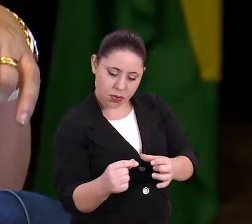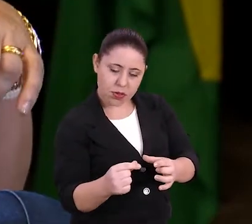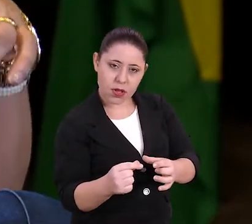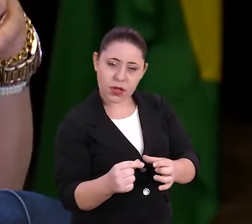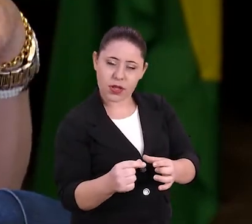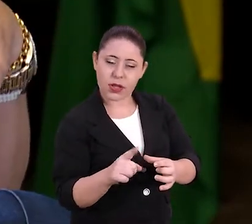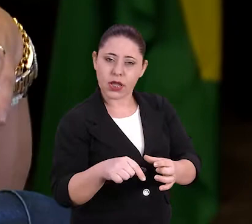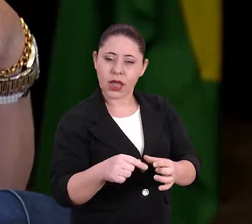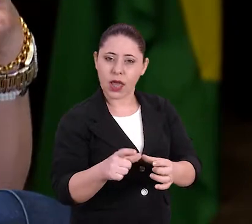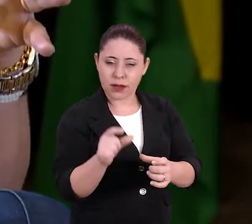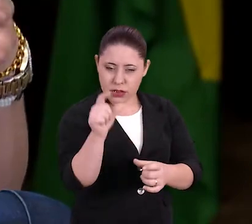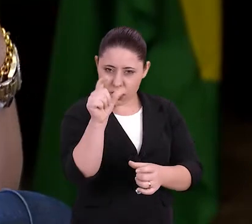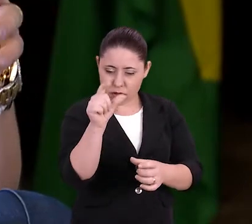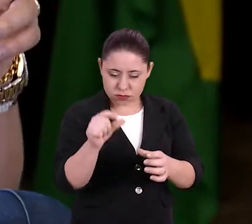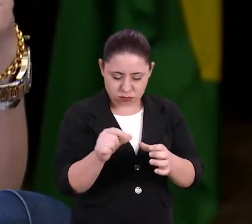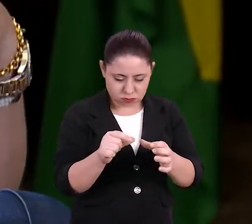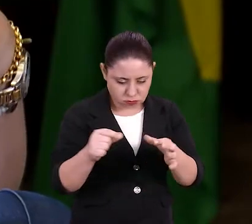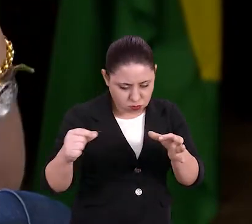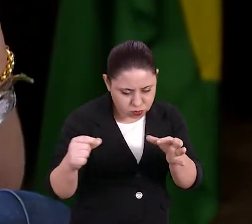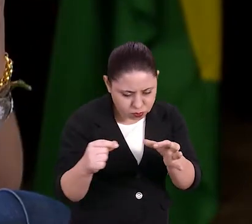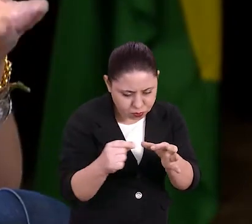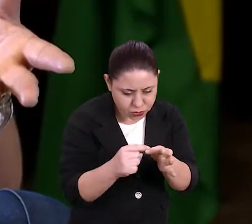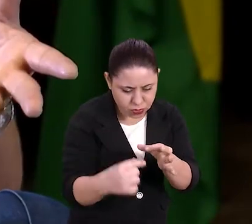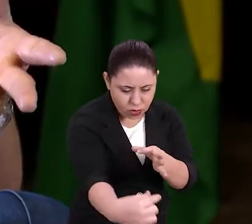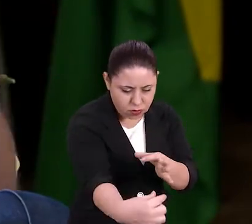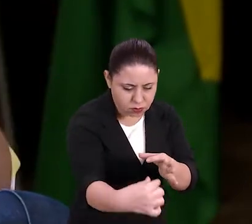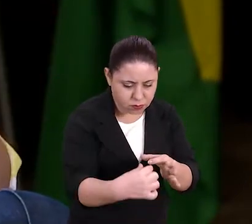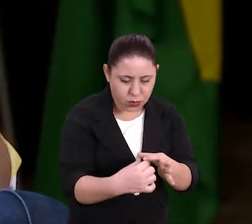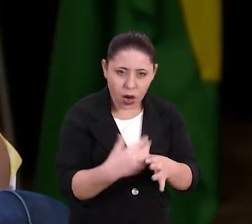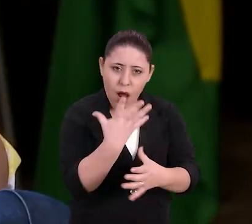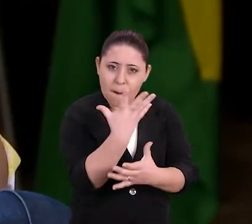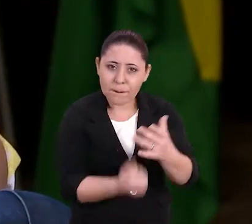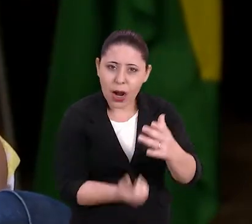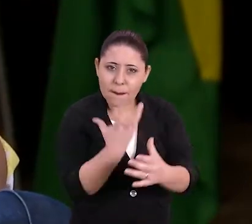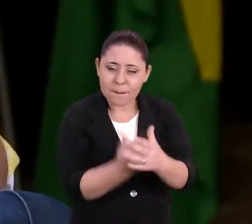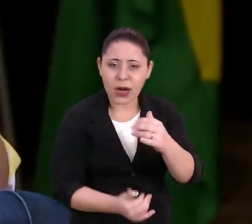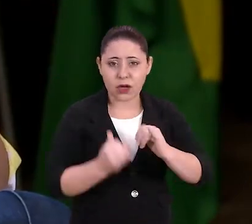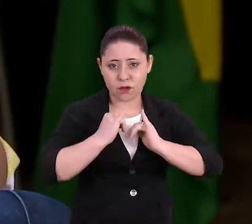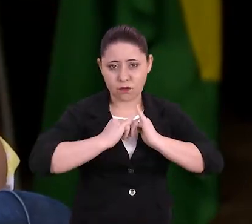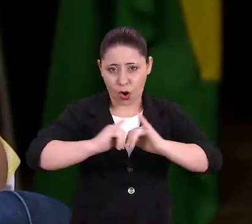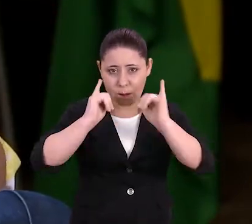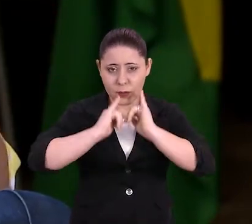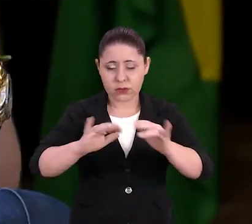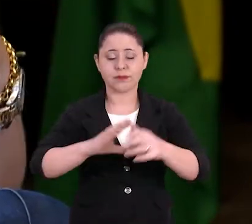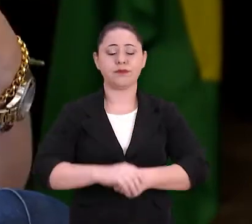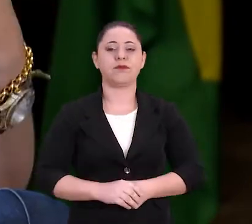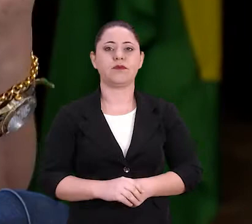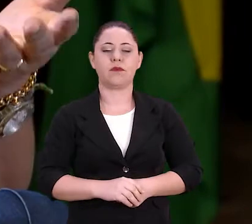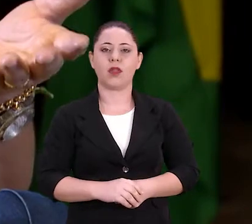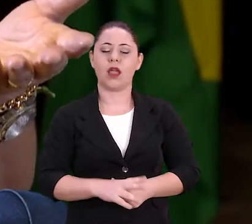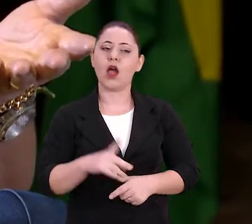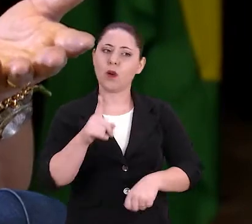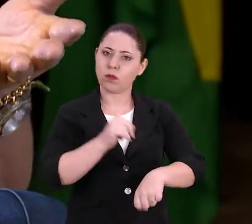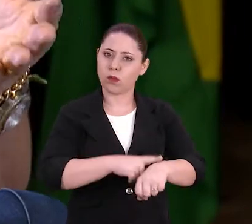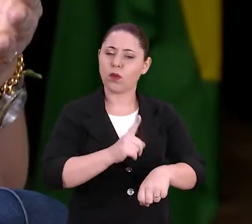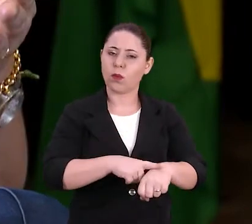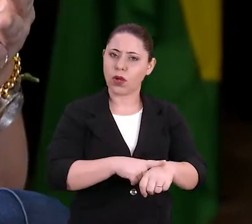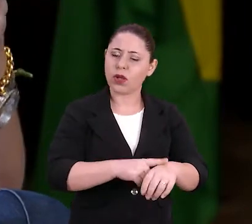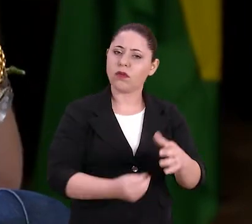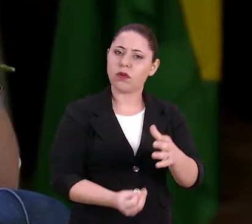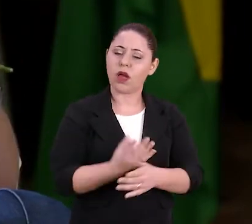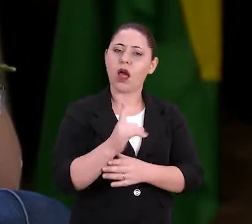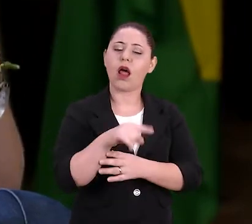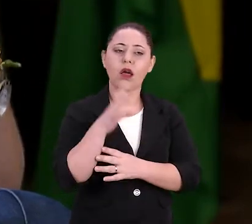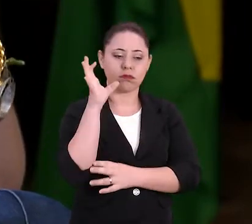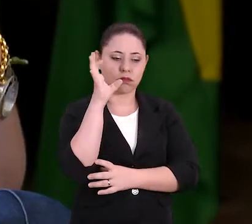pendrive, a flashcard, né, que são as mídias que vão na urna no momento da preparação. Essa cerimônia de geração de